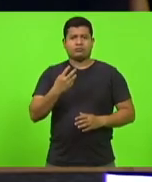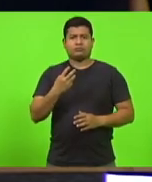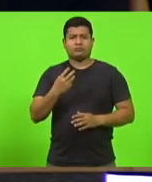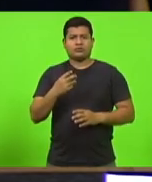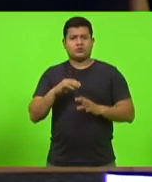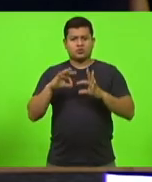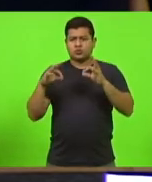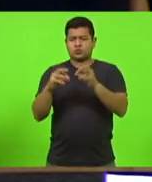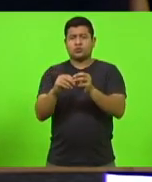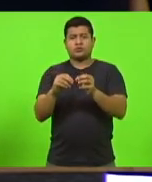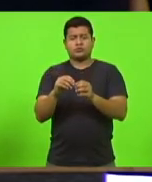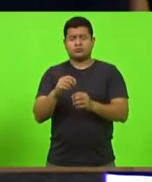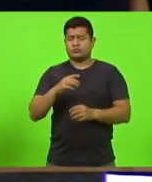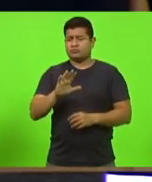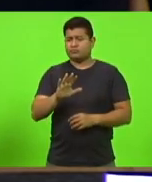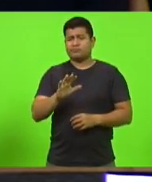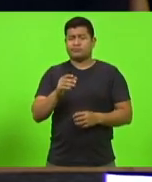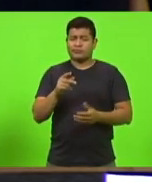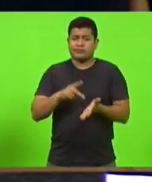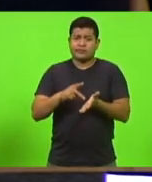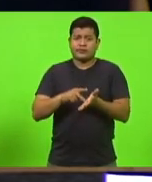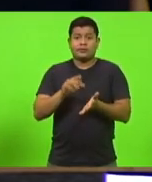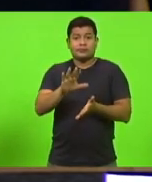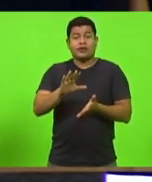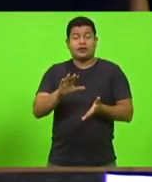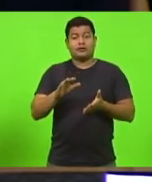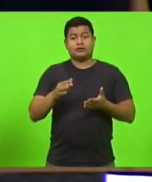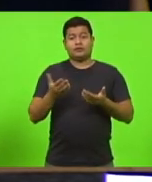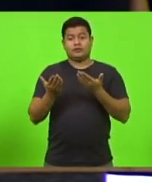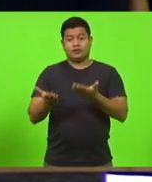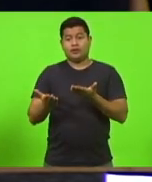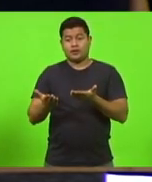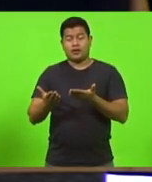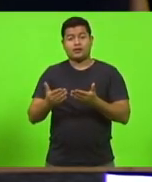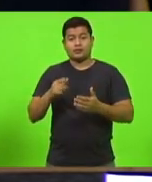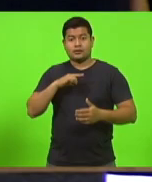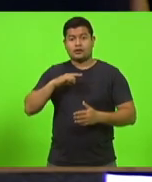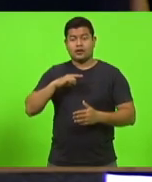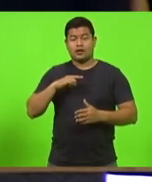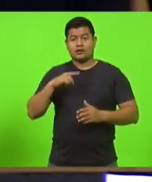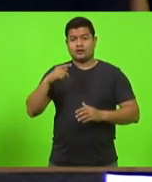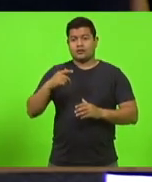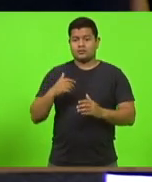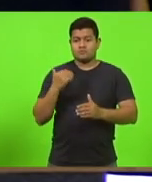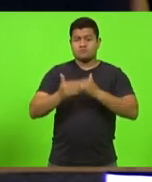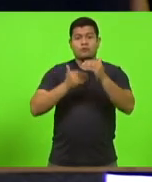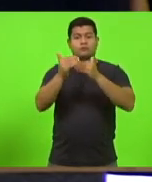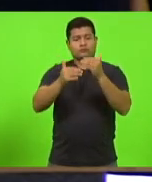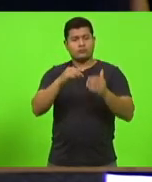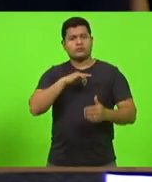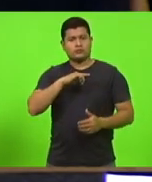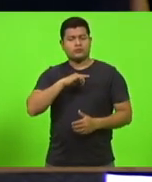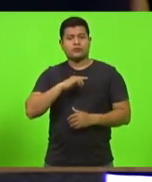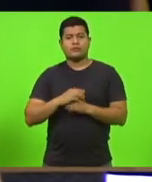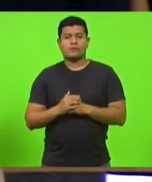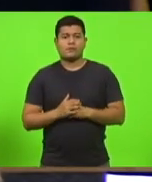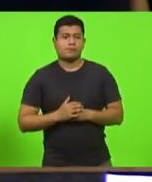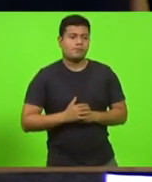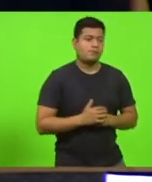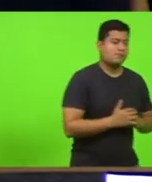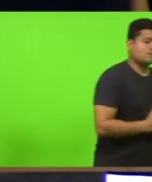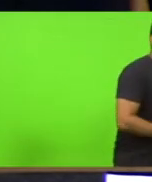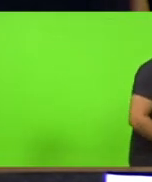estamos tendo avanços. Por quê? Porque não está retirando esse projeto direitos. Eu só peço que os colegas